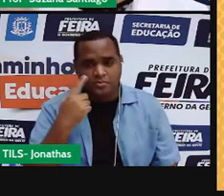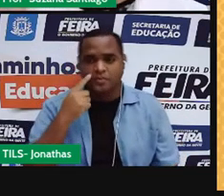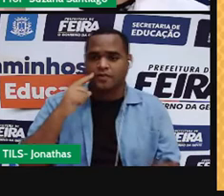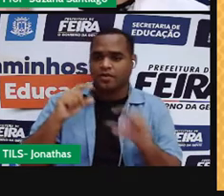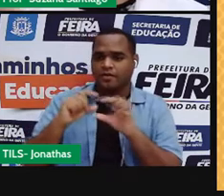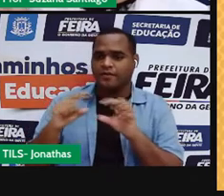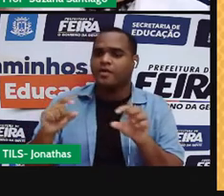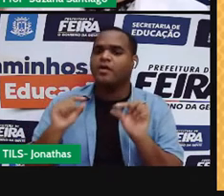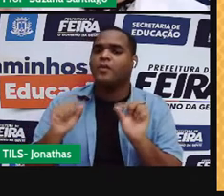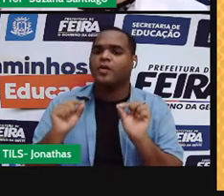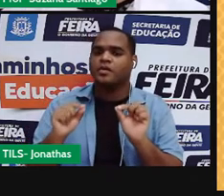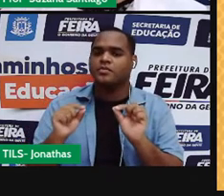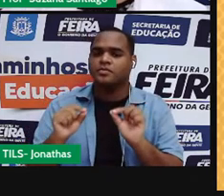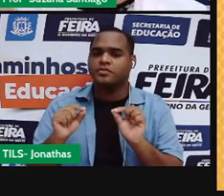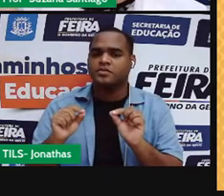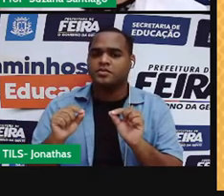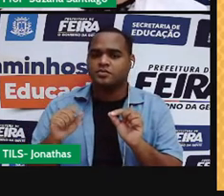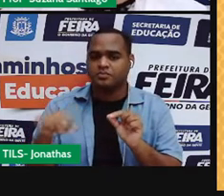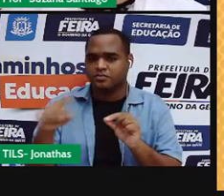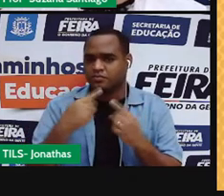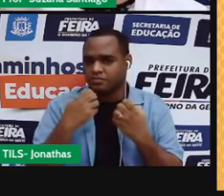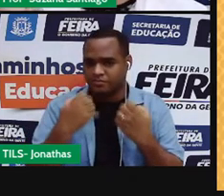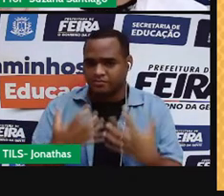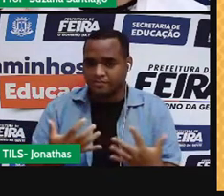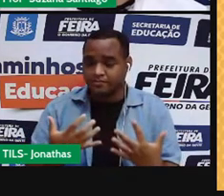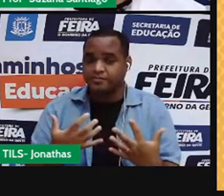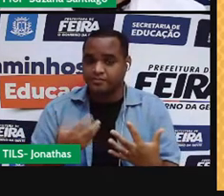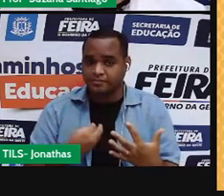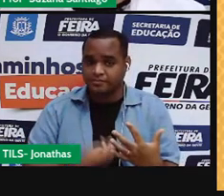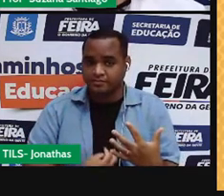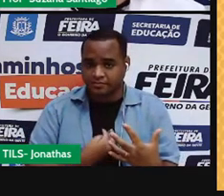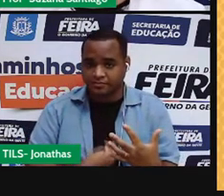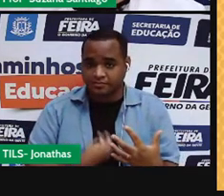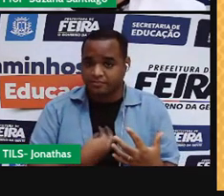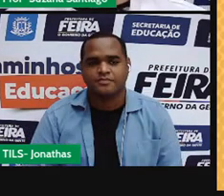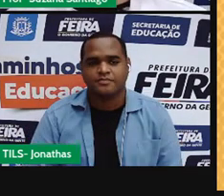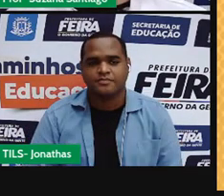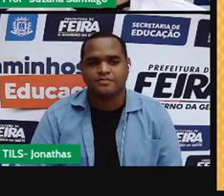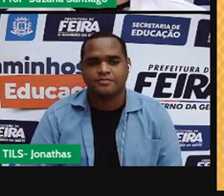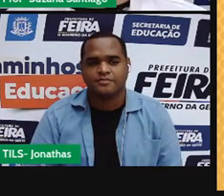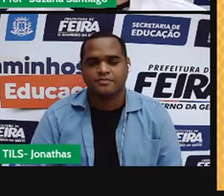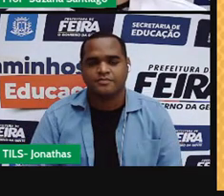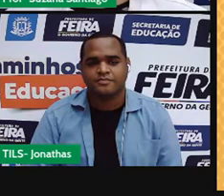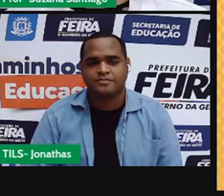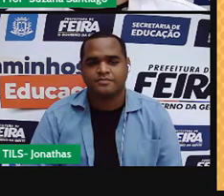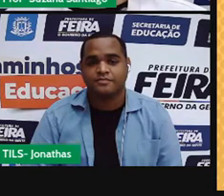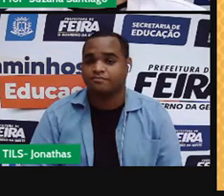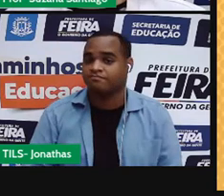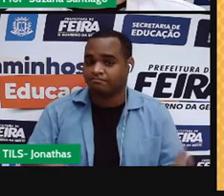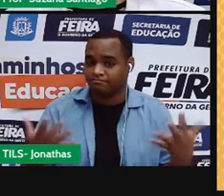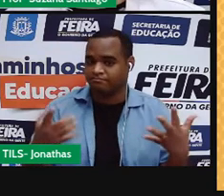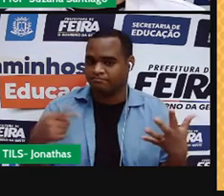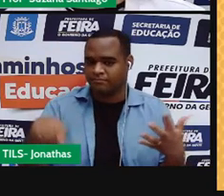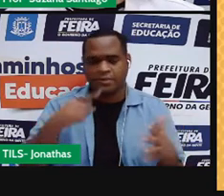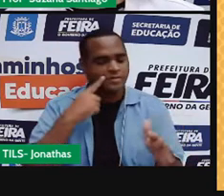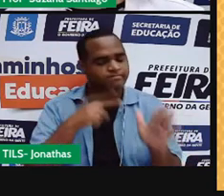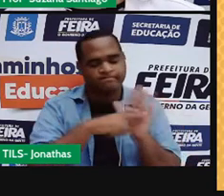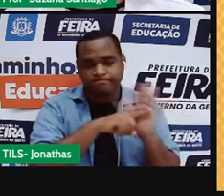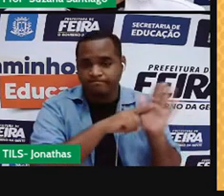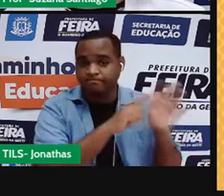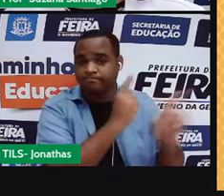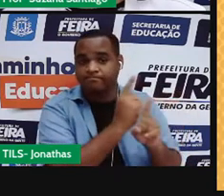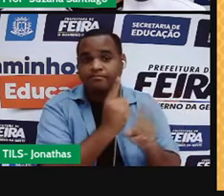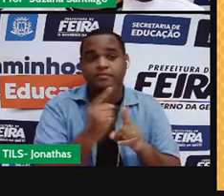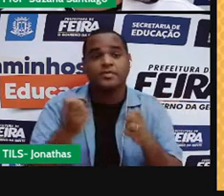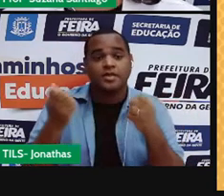agora é o quê? A gente abre o Google e faz a pesquisa. Então a proposta é essa, Thay. E quando a gente pesquisou aqui do outro lado,